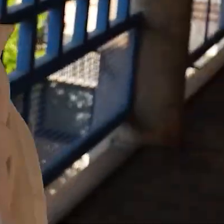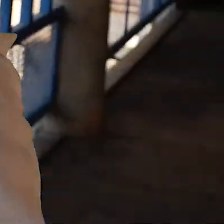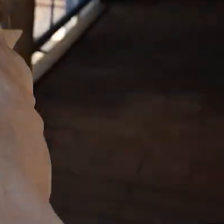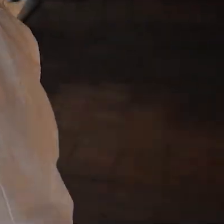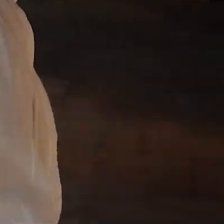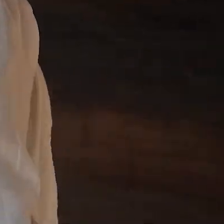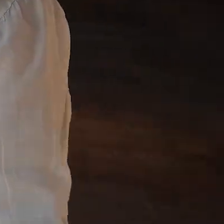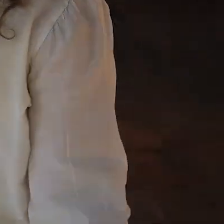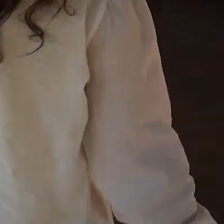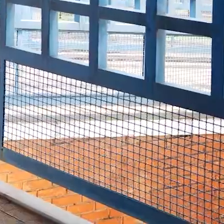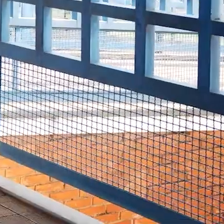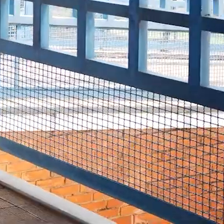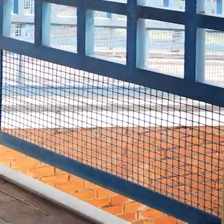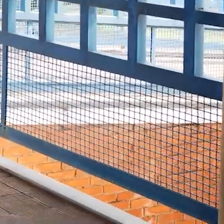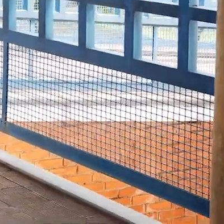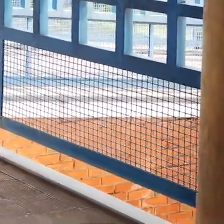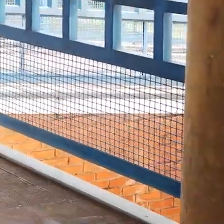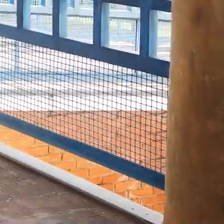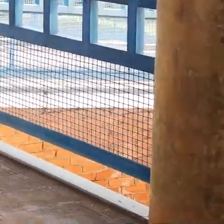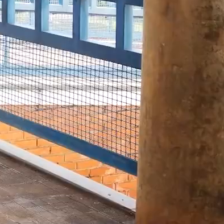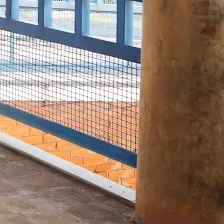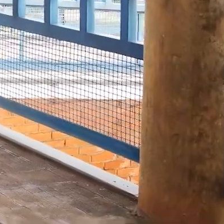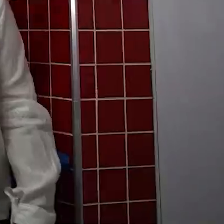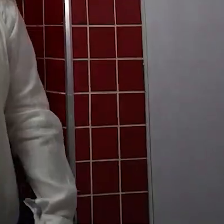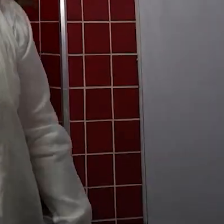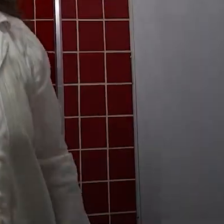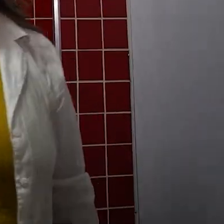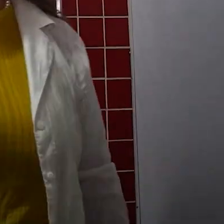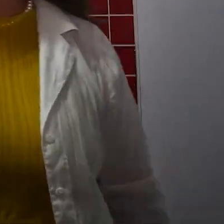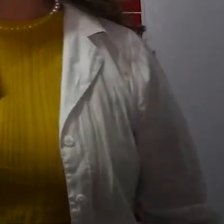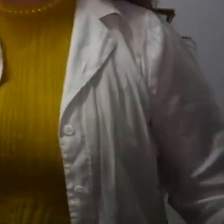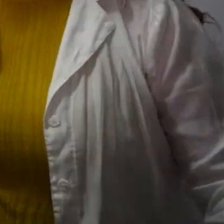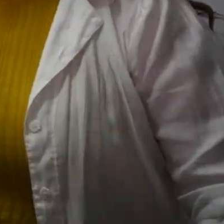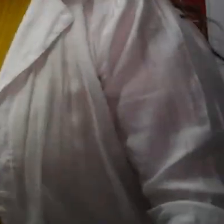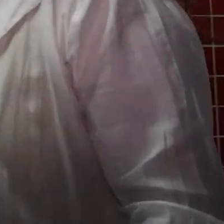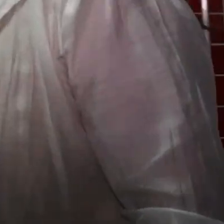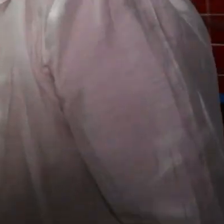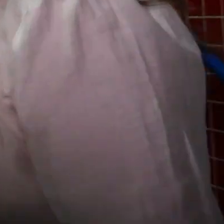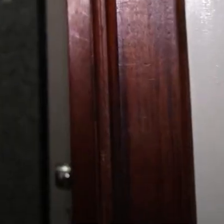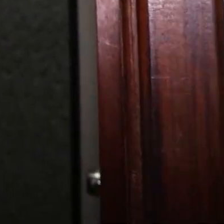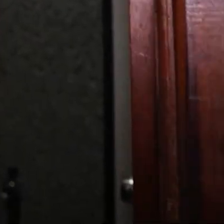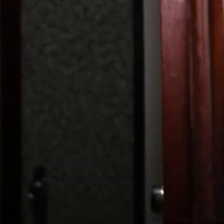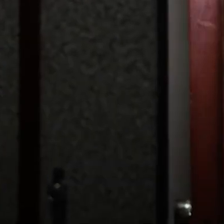respeitada, valorizada e ouvida em toda a riqueza da sua trajetória.